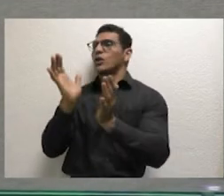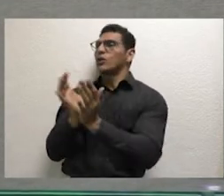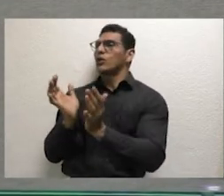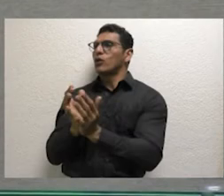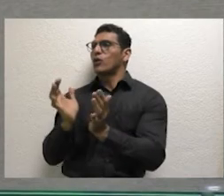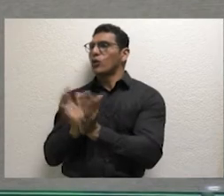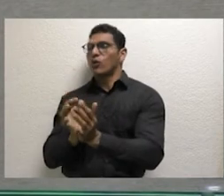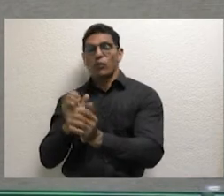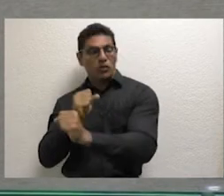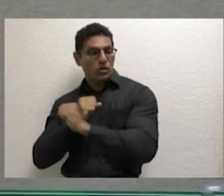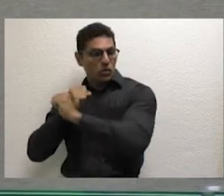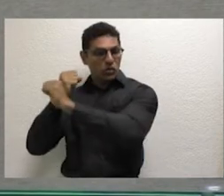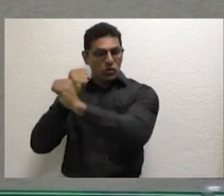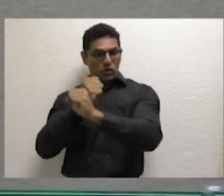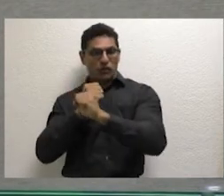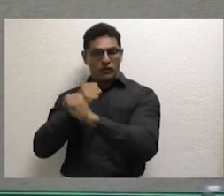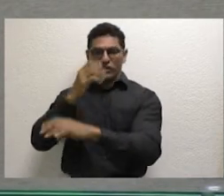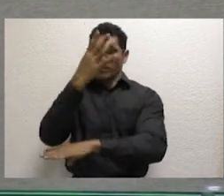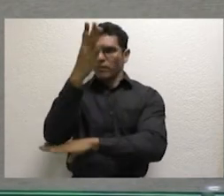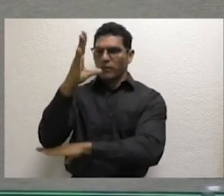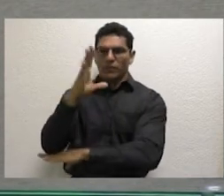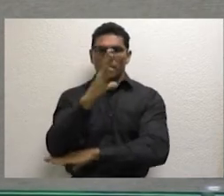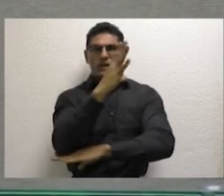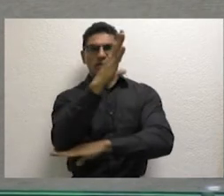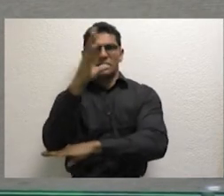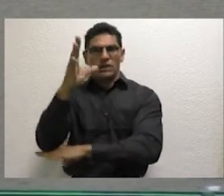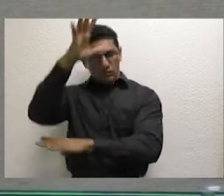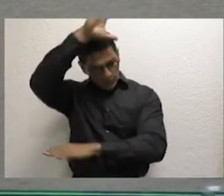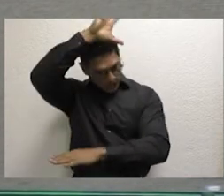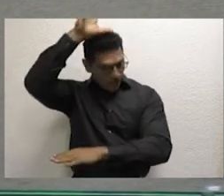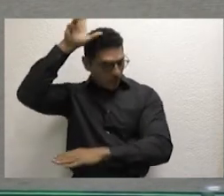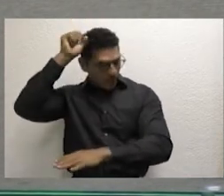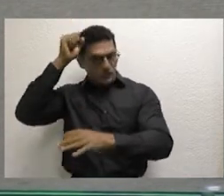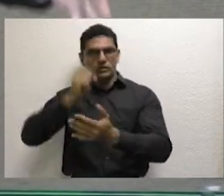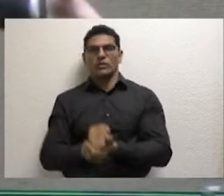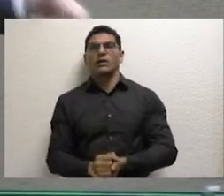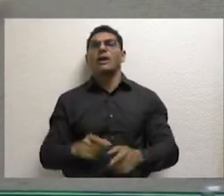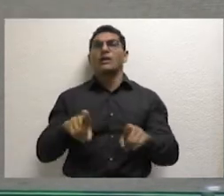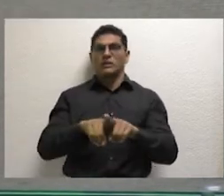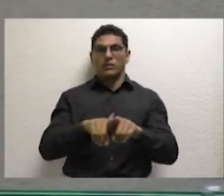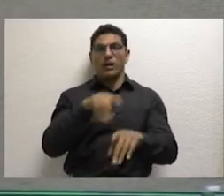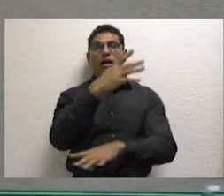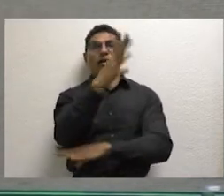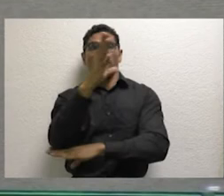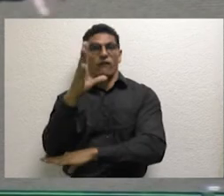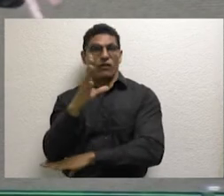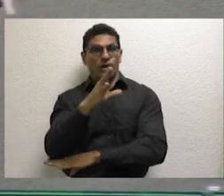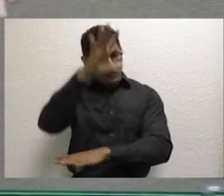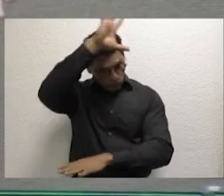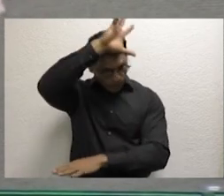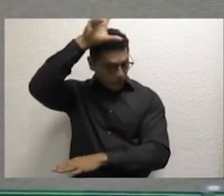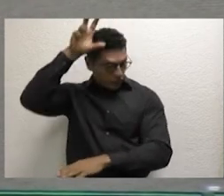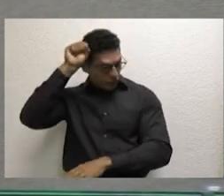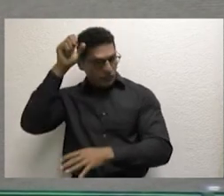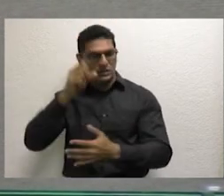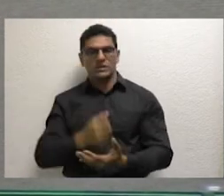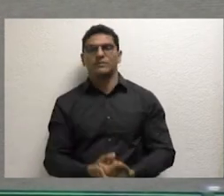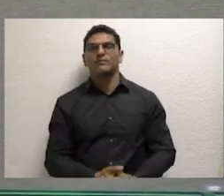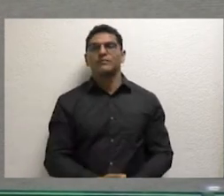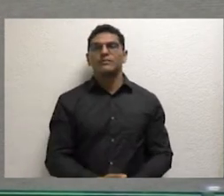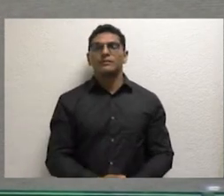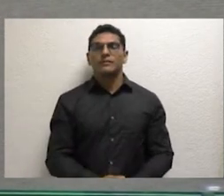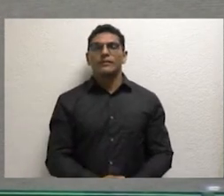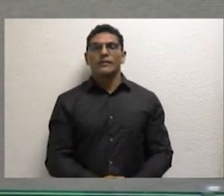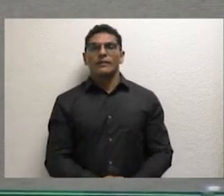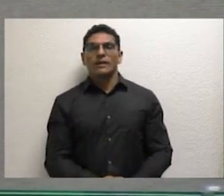defendem que a preservação da Amazônia em especial da floresta do Amazonas está